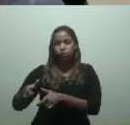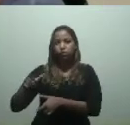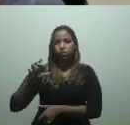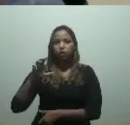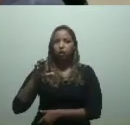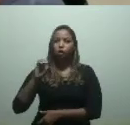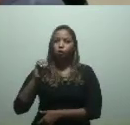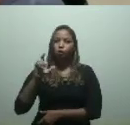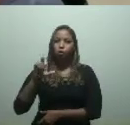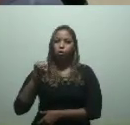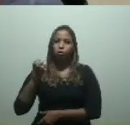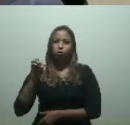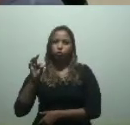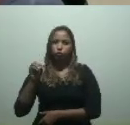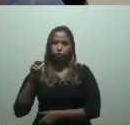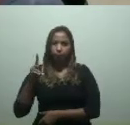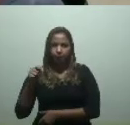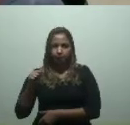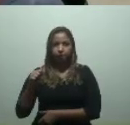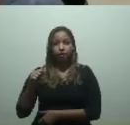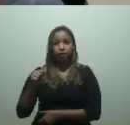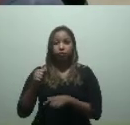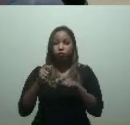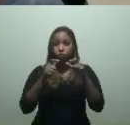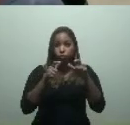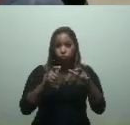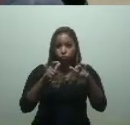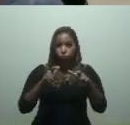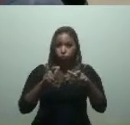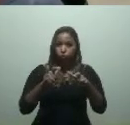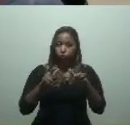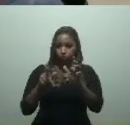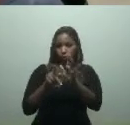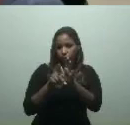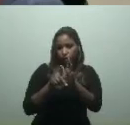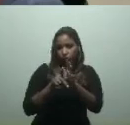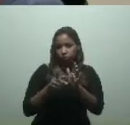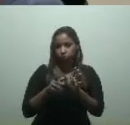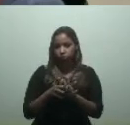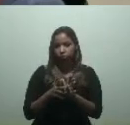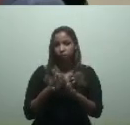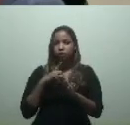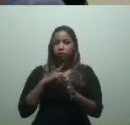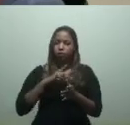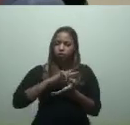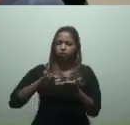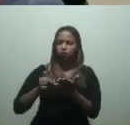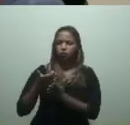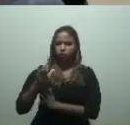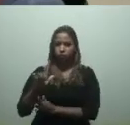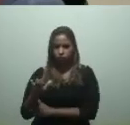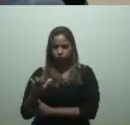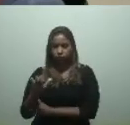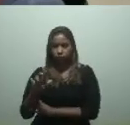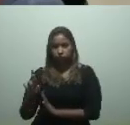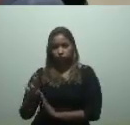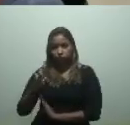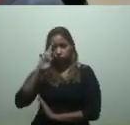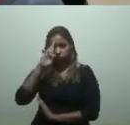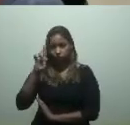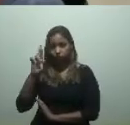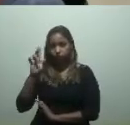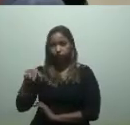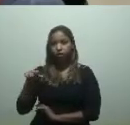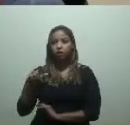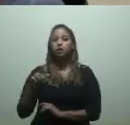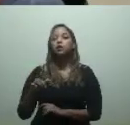colostomia nos locais que específica e da outras providências. Autor Poder Legislativo Municipal, vereador Gustavo.